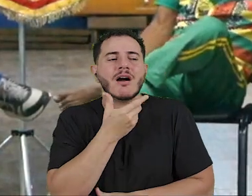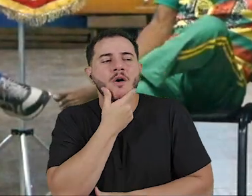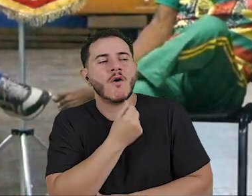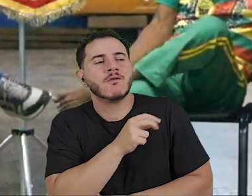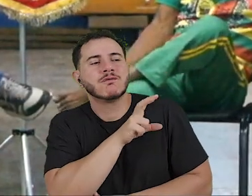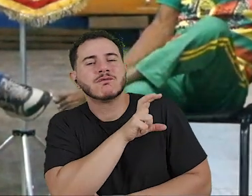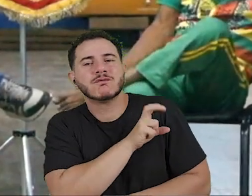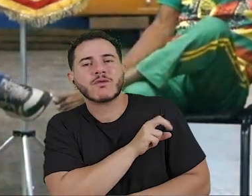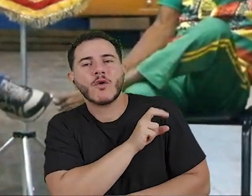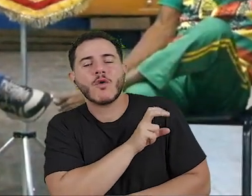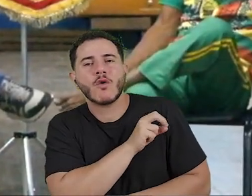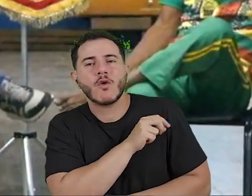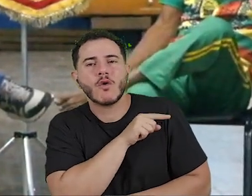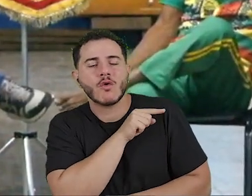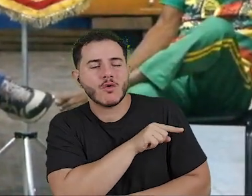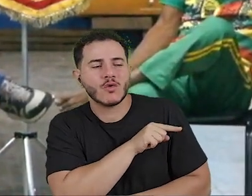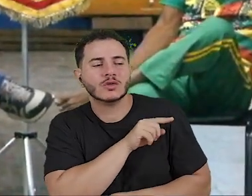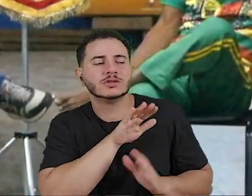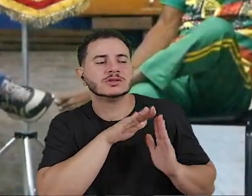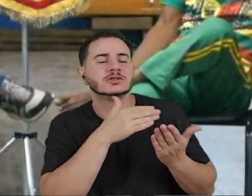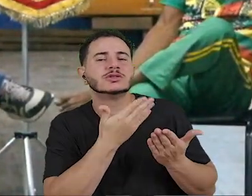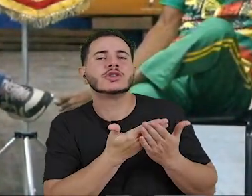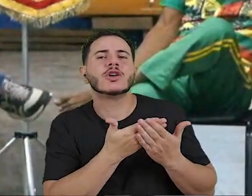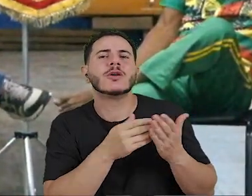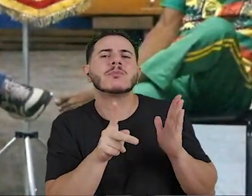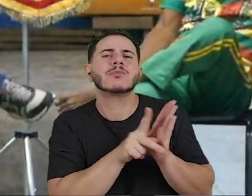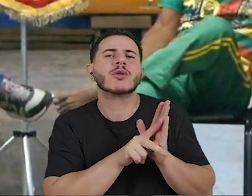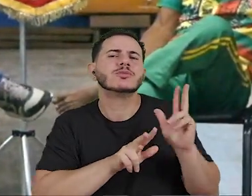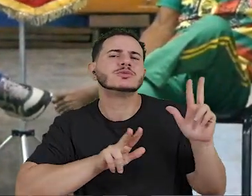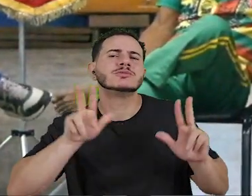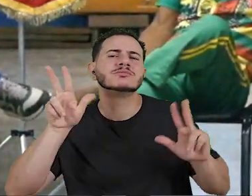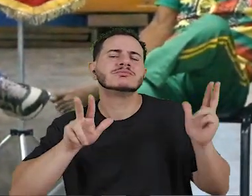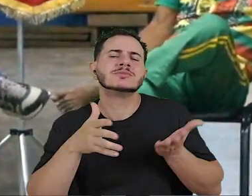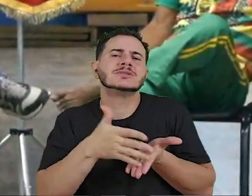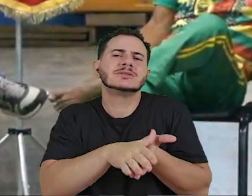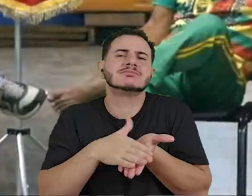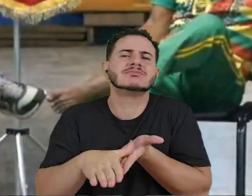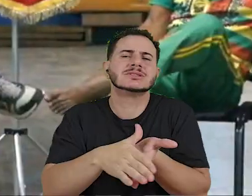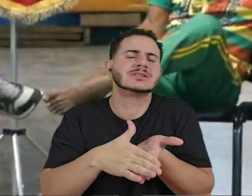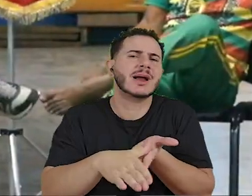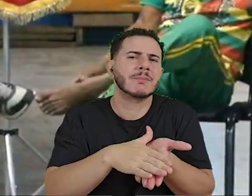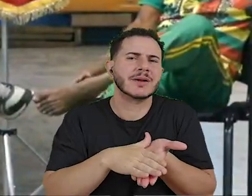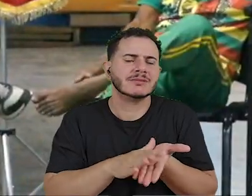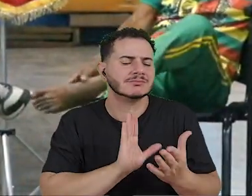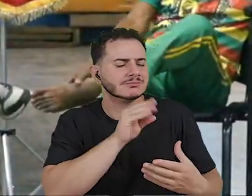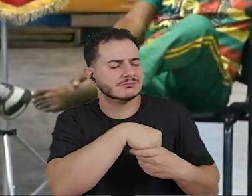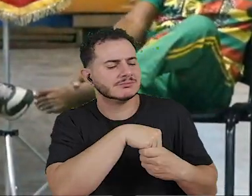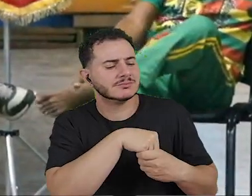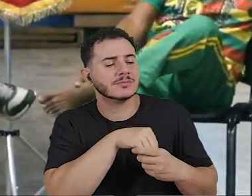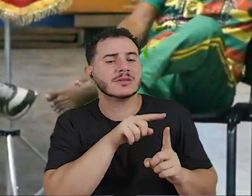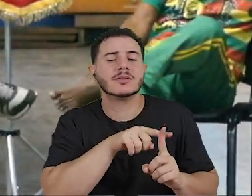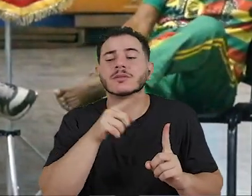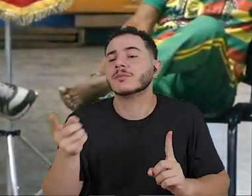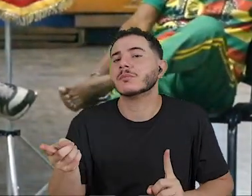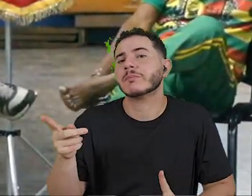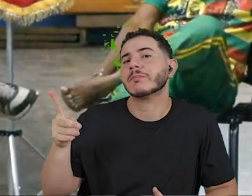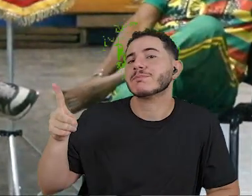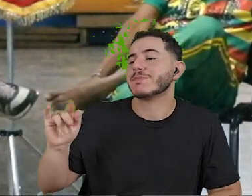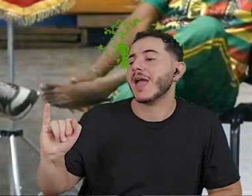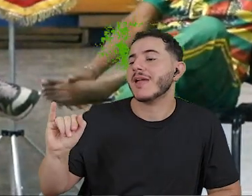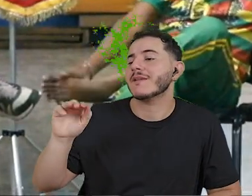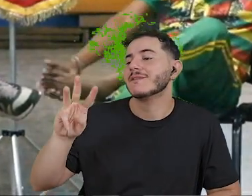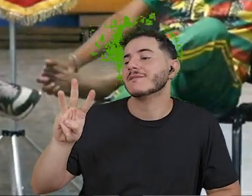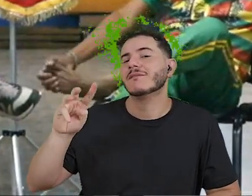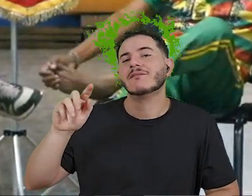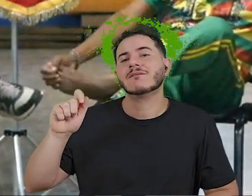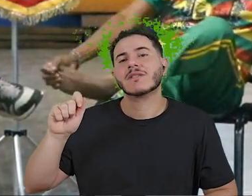dos fundadores do da Escola de Samba, Gigantes do Samba, né? E o pai, Walter, né? É um dos